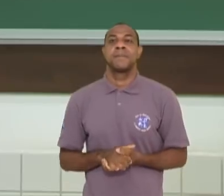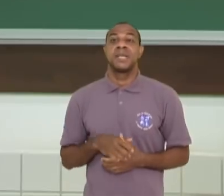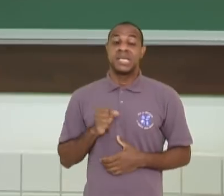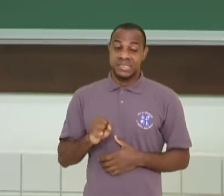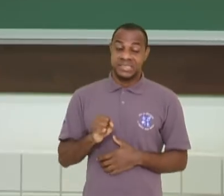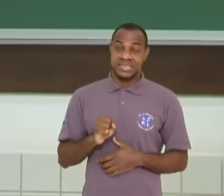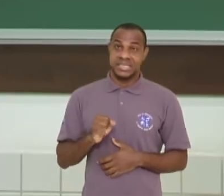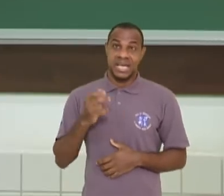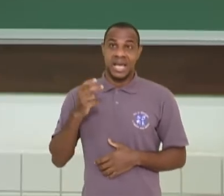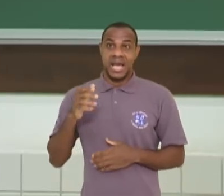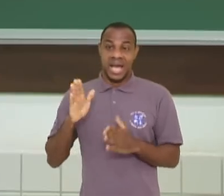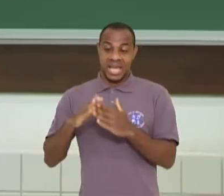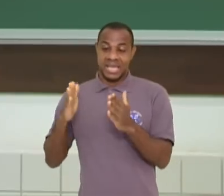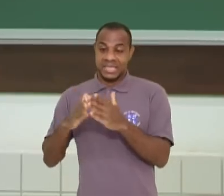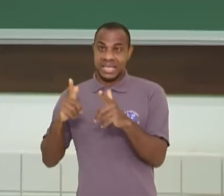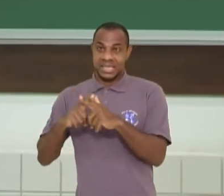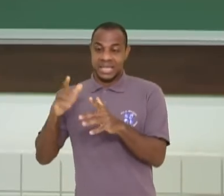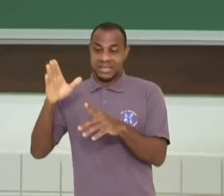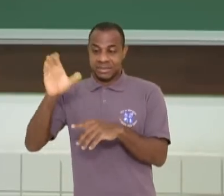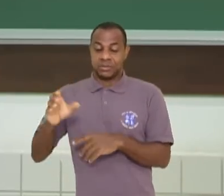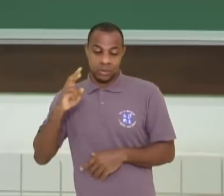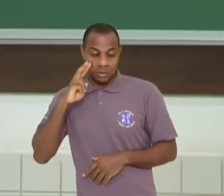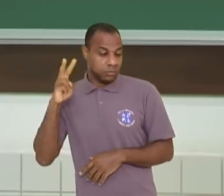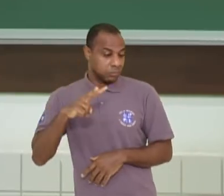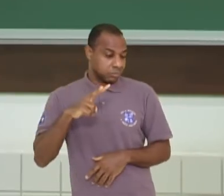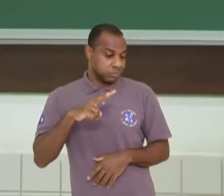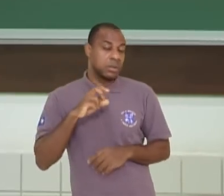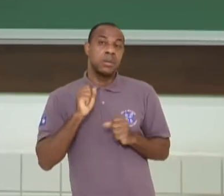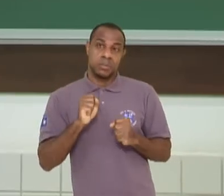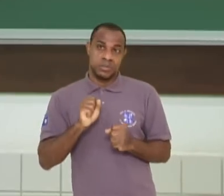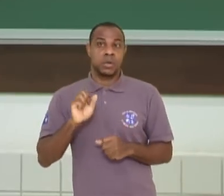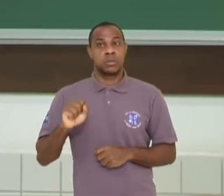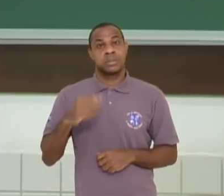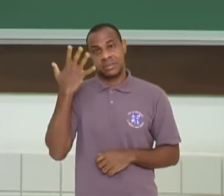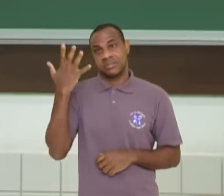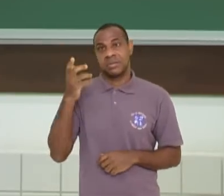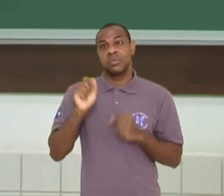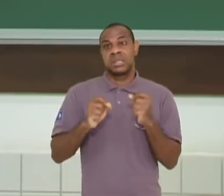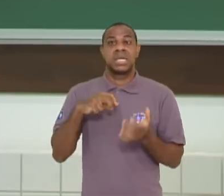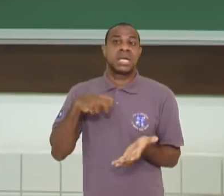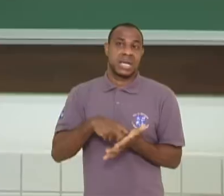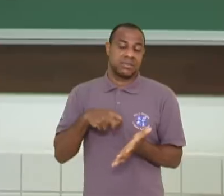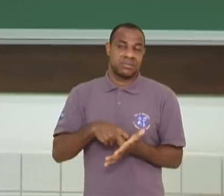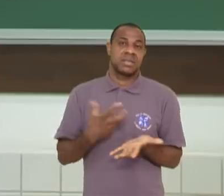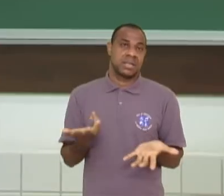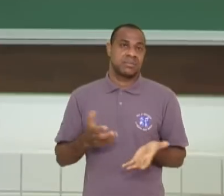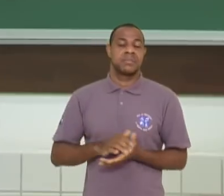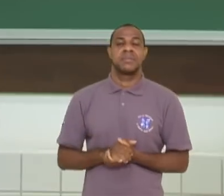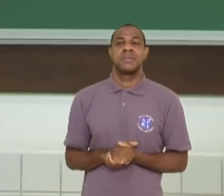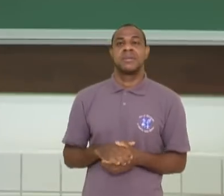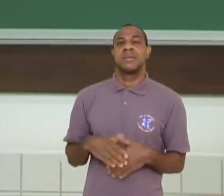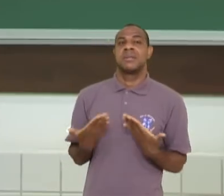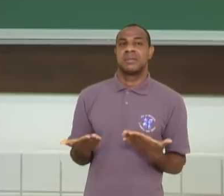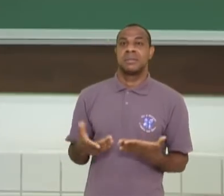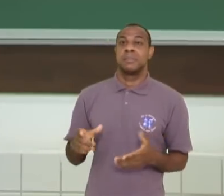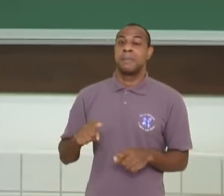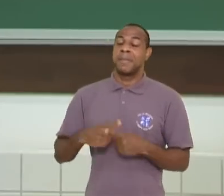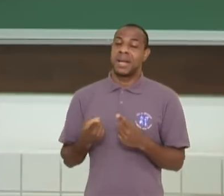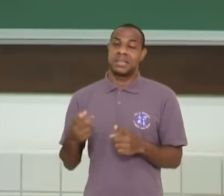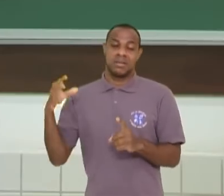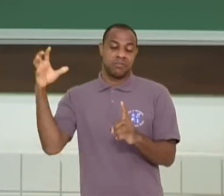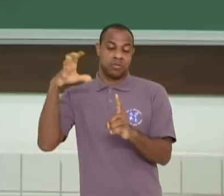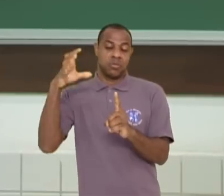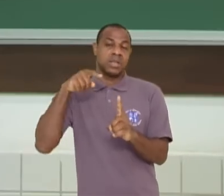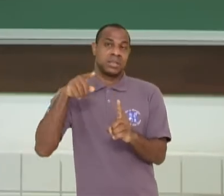pegasse ali, ocorria algumas situações que os praticantes eram penalizados, né? Então, com a influência da igreja,